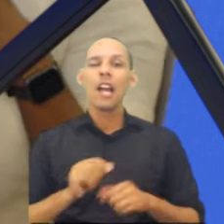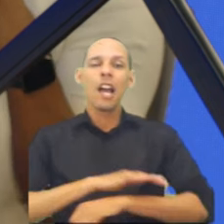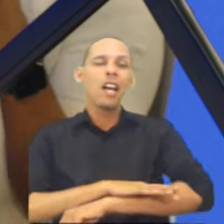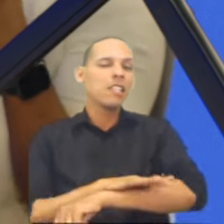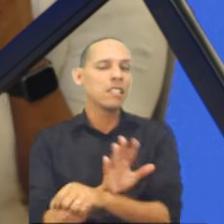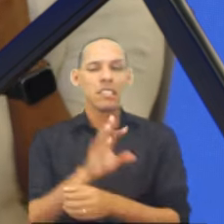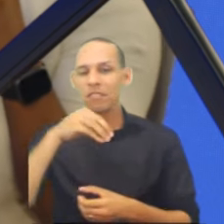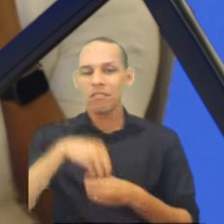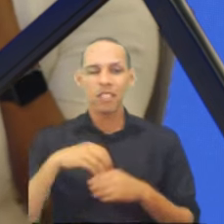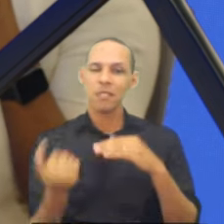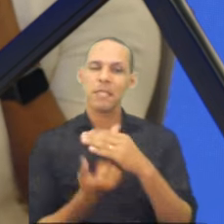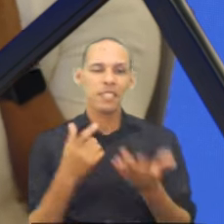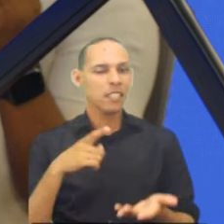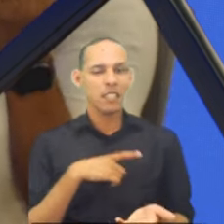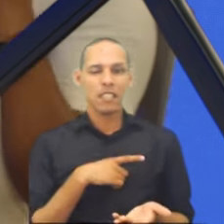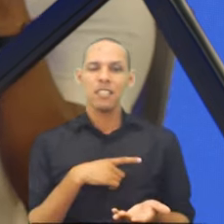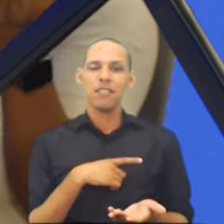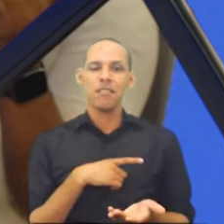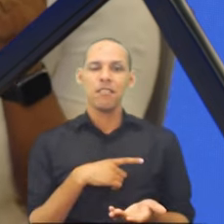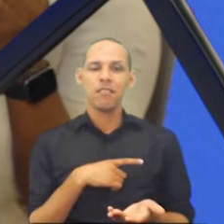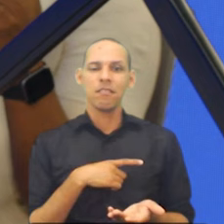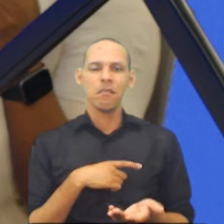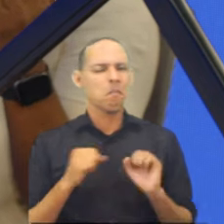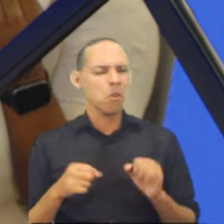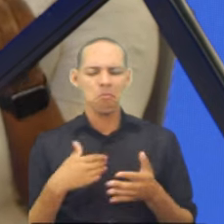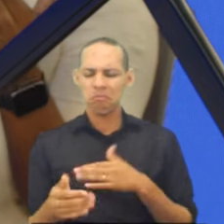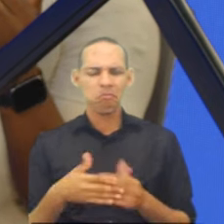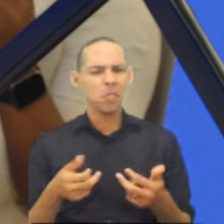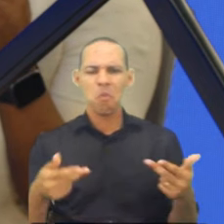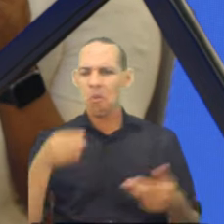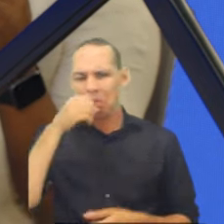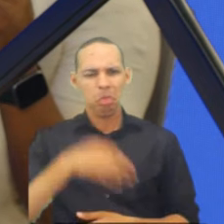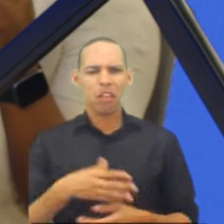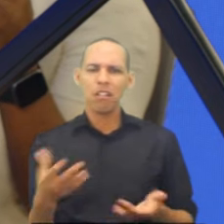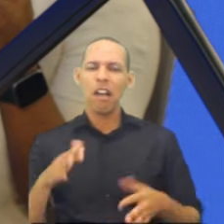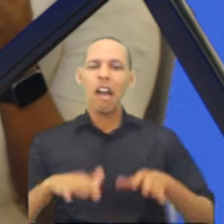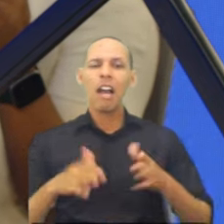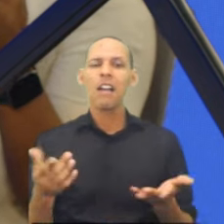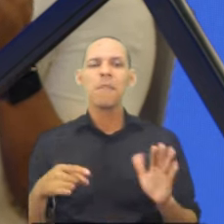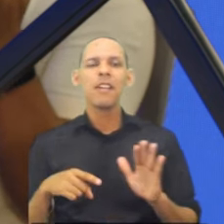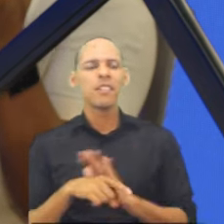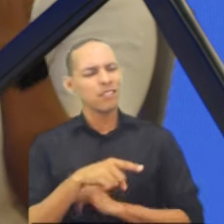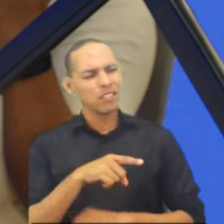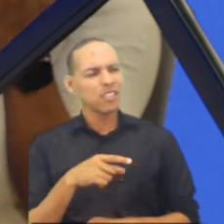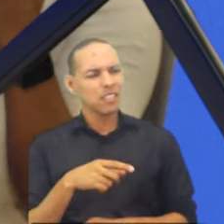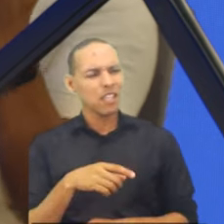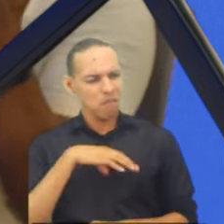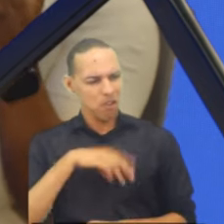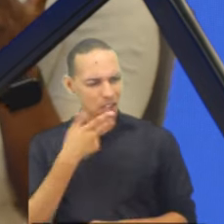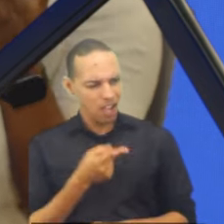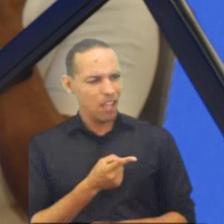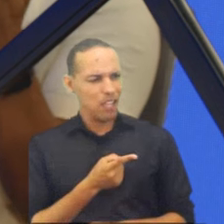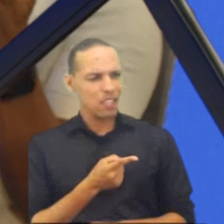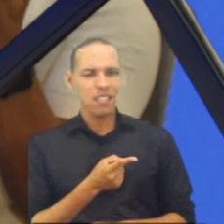racismo dentro das corporações seja uma das coisas mais esdrúxulas eh é às vezes a pessoa só falta perguntar